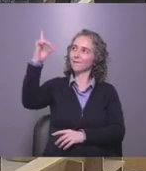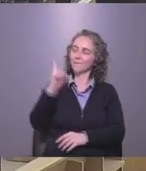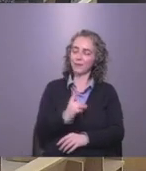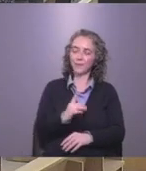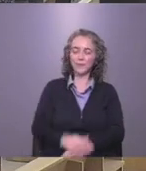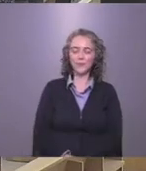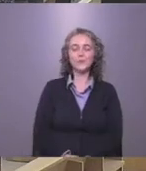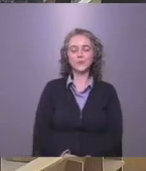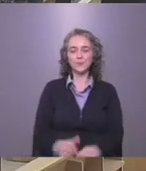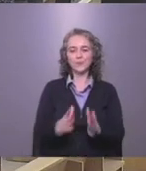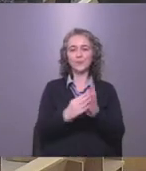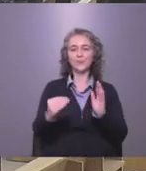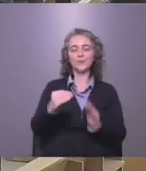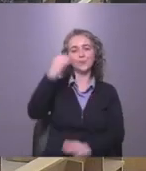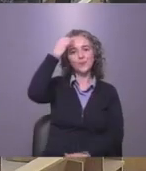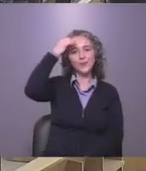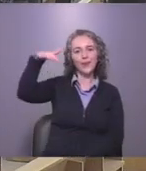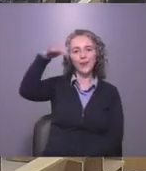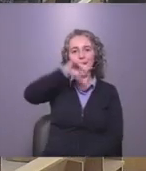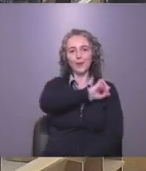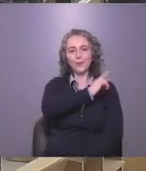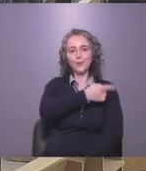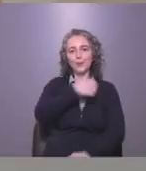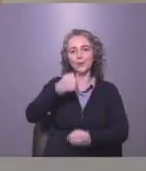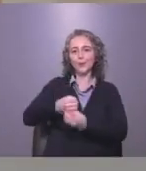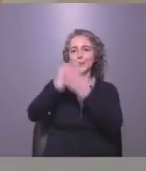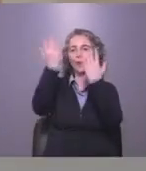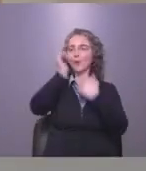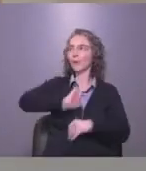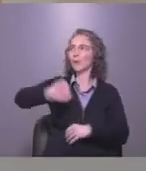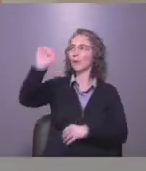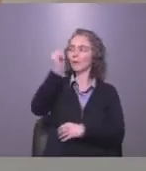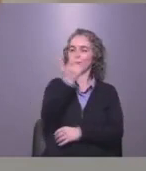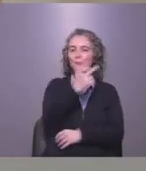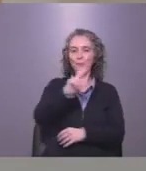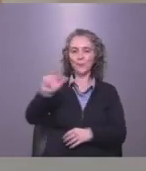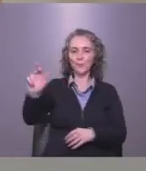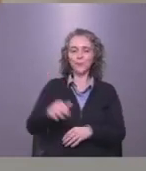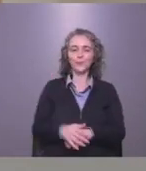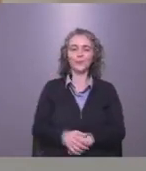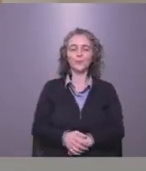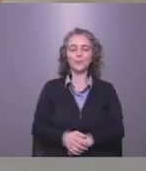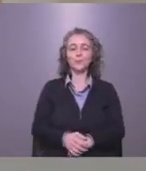Vossa venha e glória para sempre. Senhor Jesus